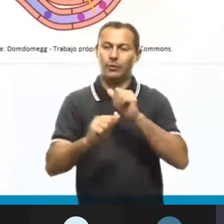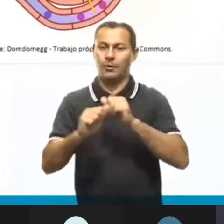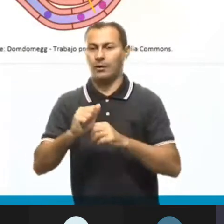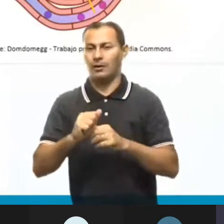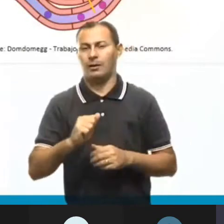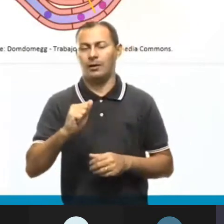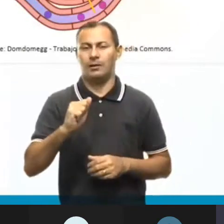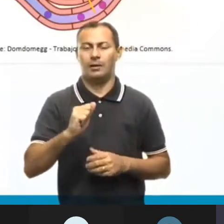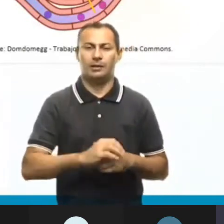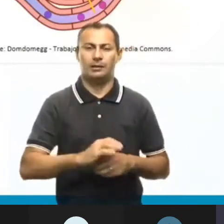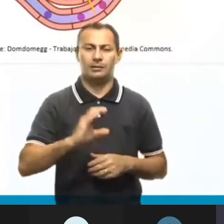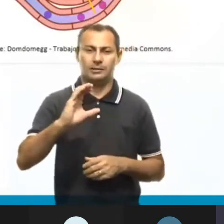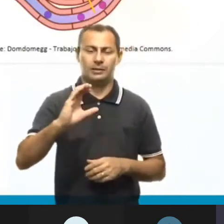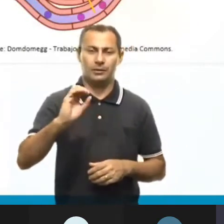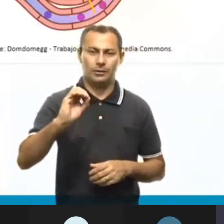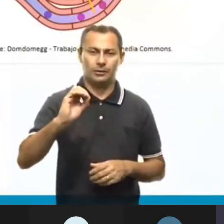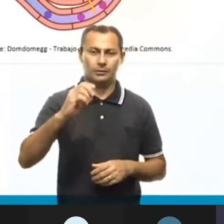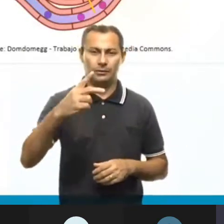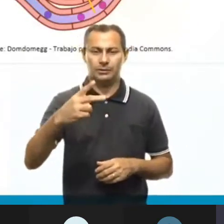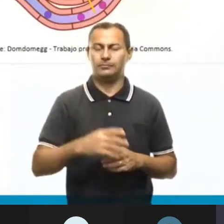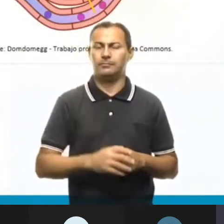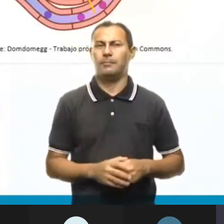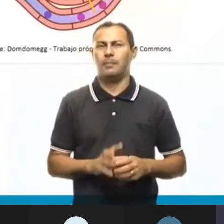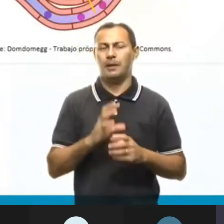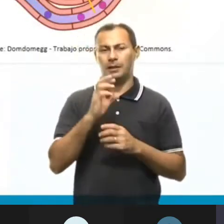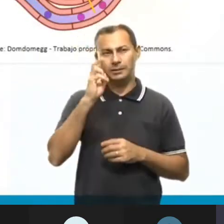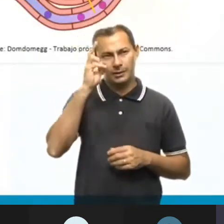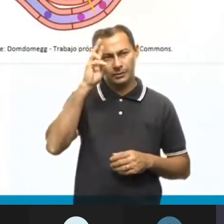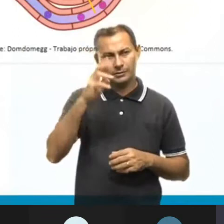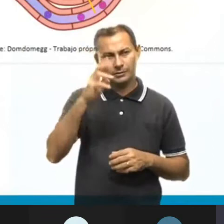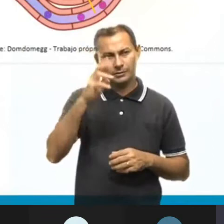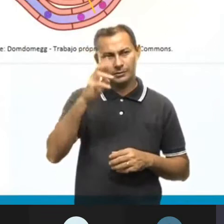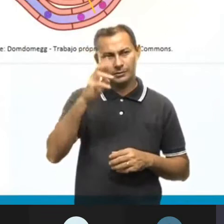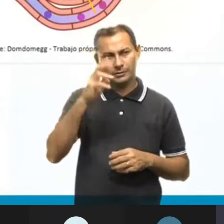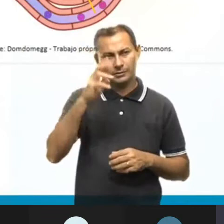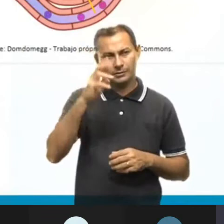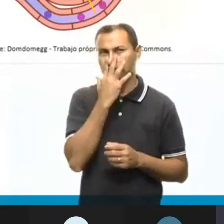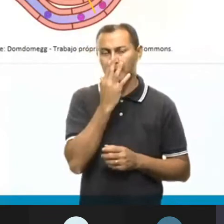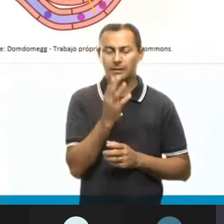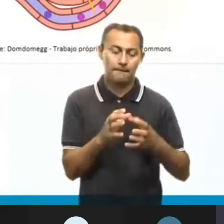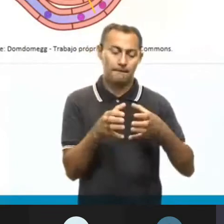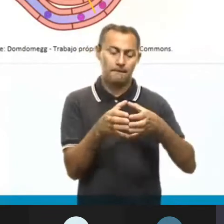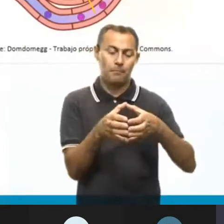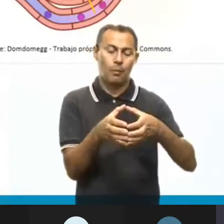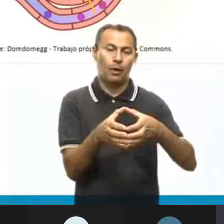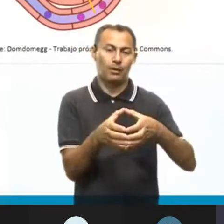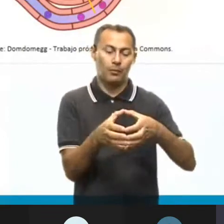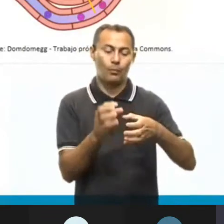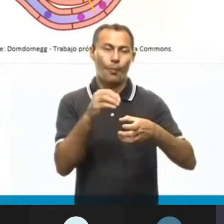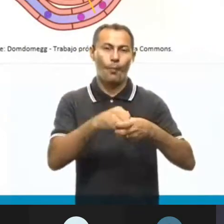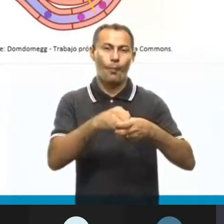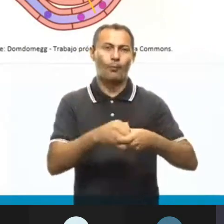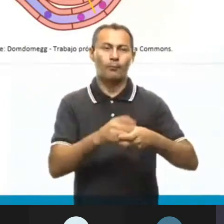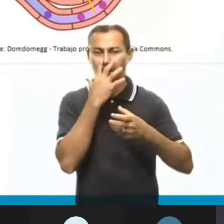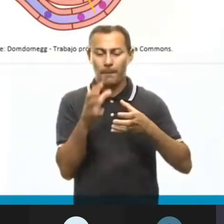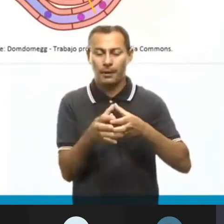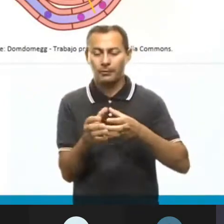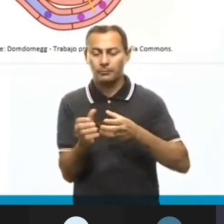meu alvéolo aqui, a gente já viu lá na parte histológica, que ele parece uma bola oca, né? Parece uma bola